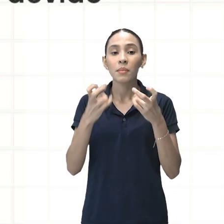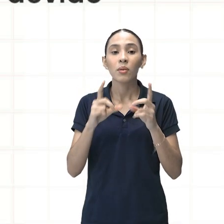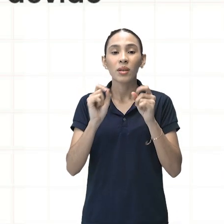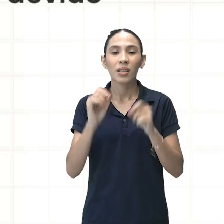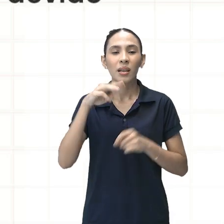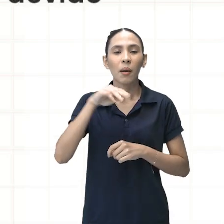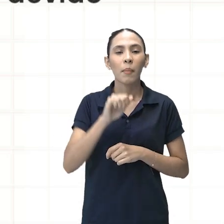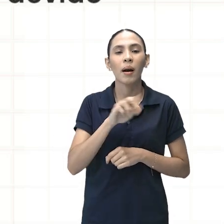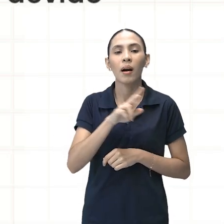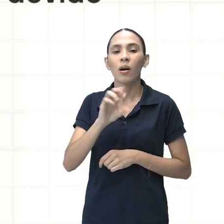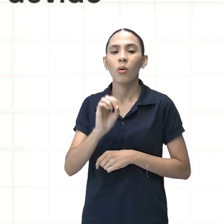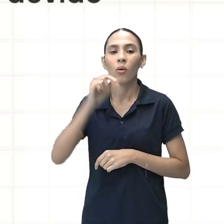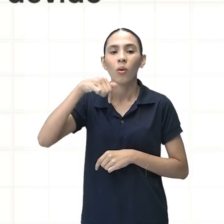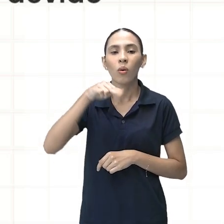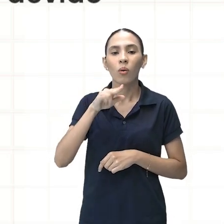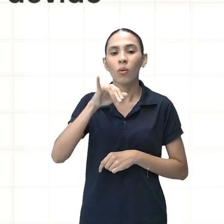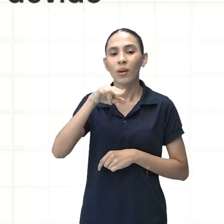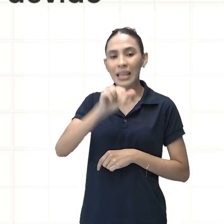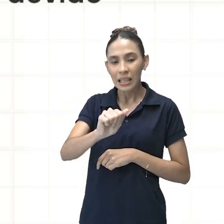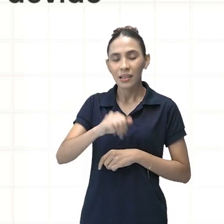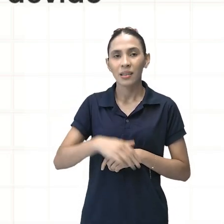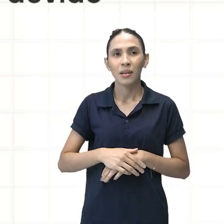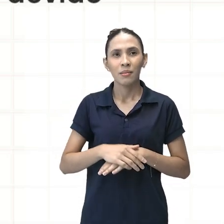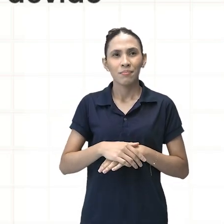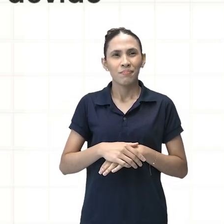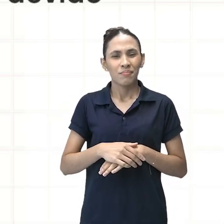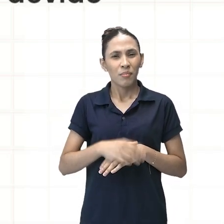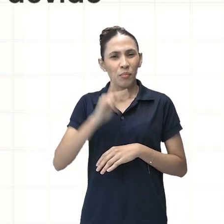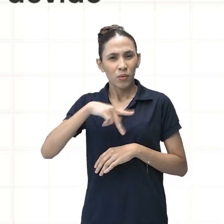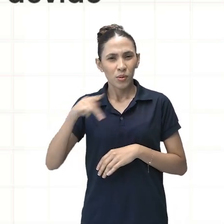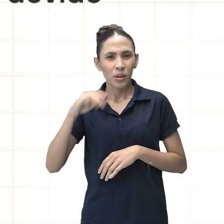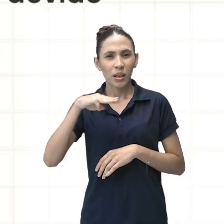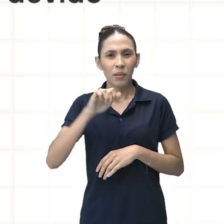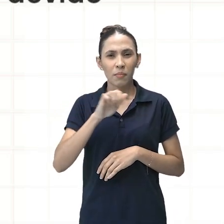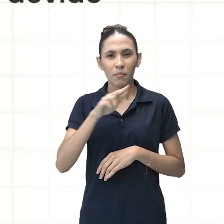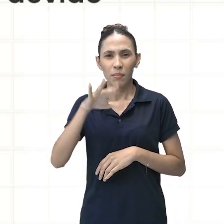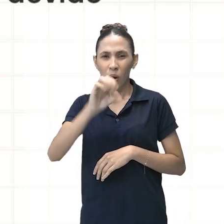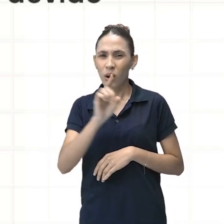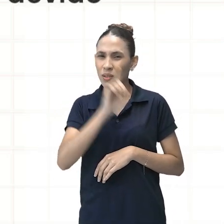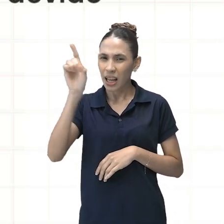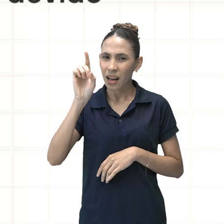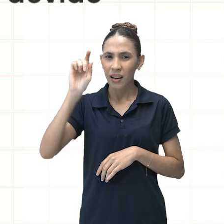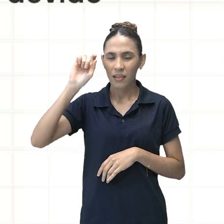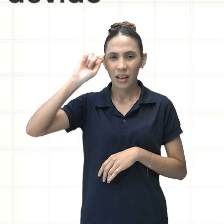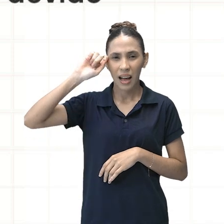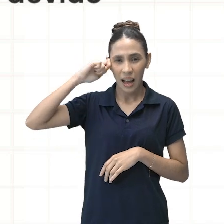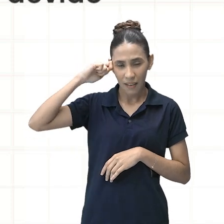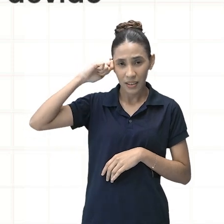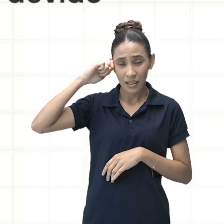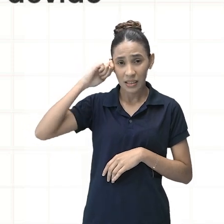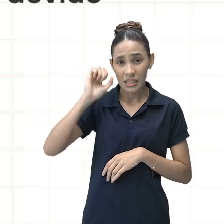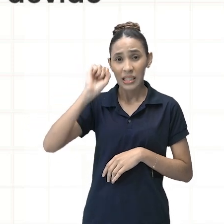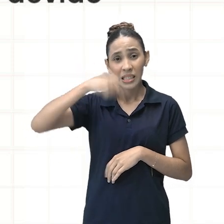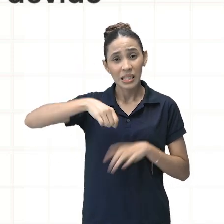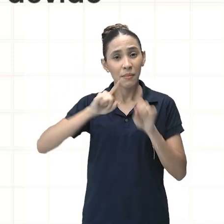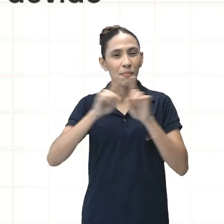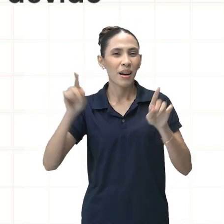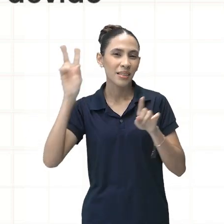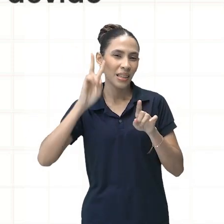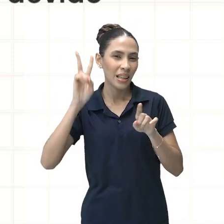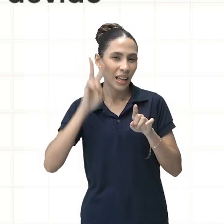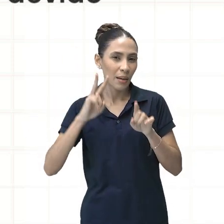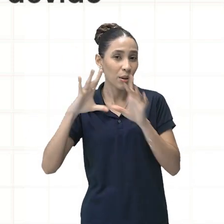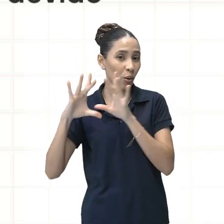a questão marroquina. Professora, Marrocos, ele não fica na África? Sim, mas lembre que nós